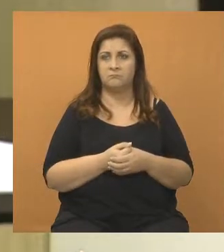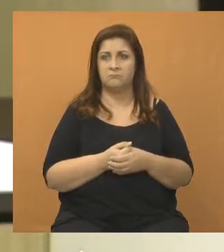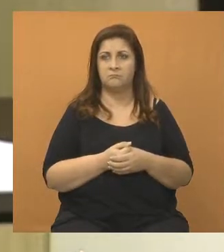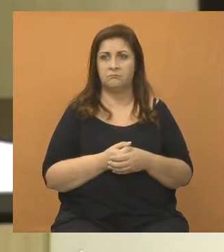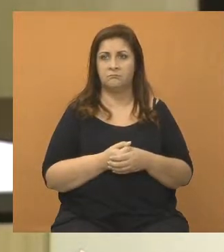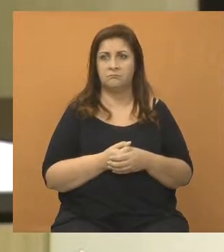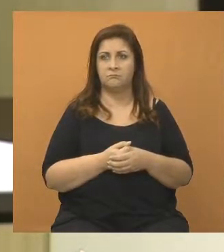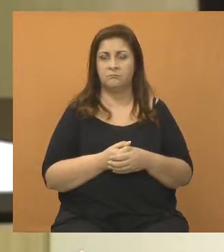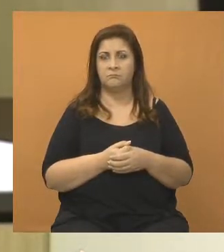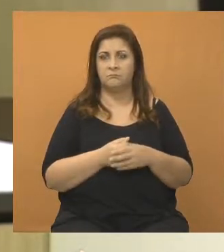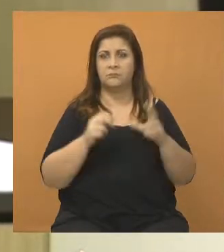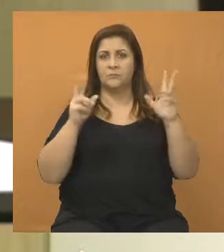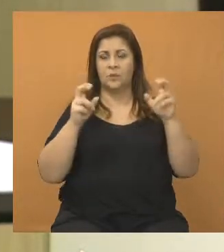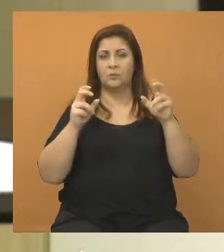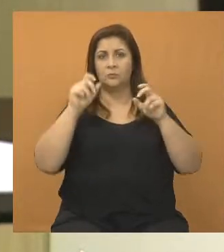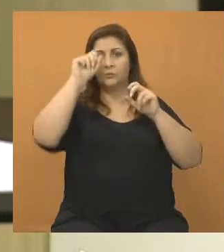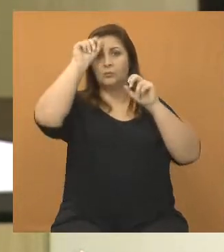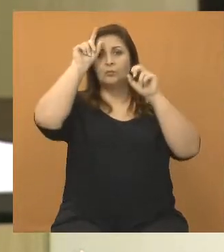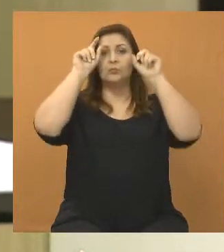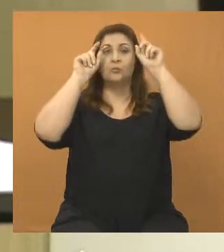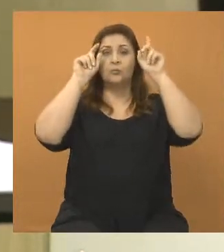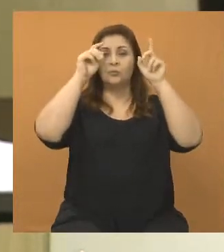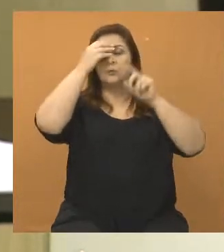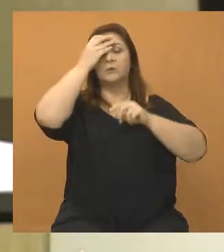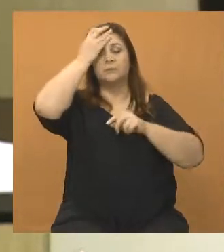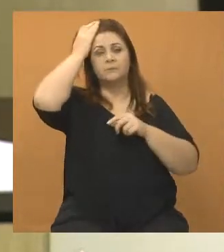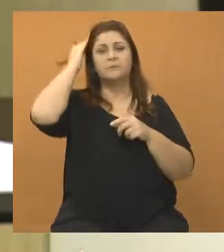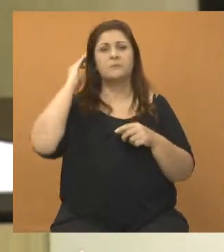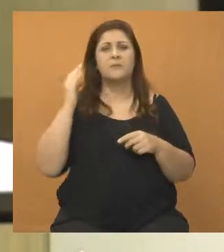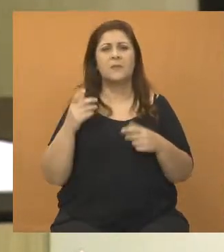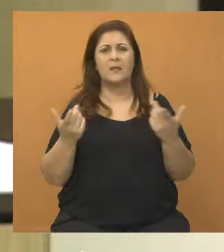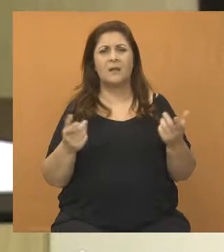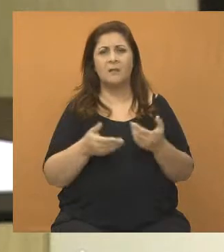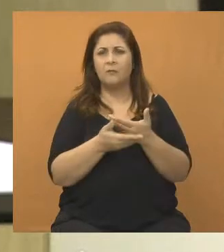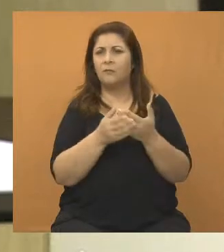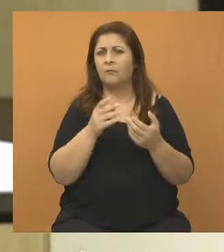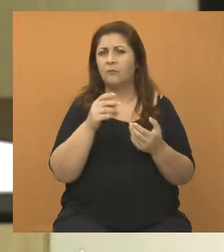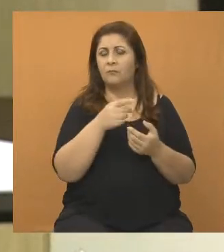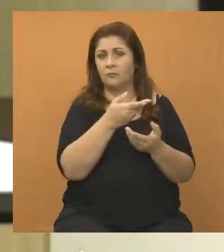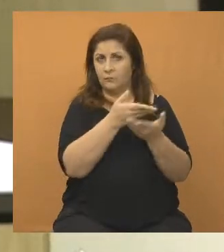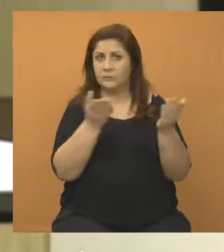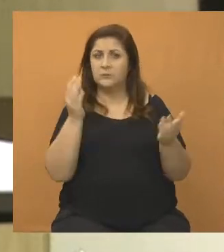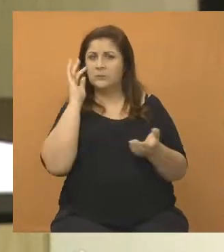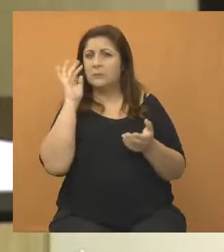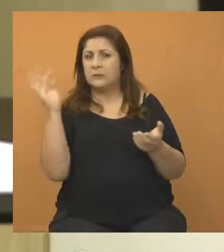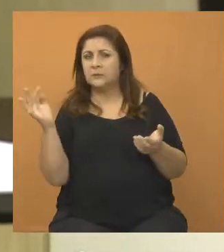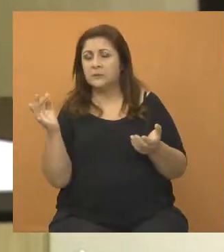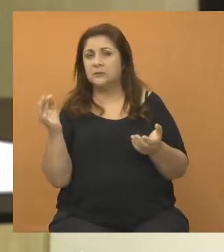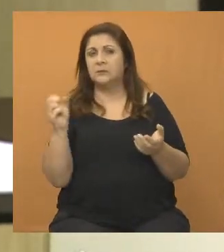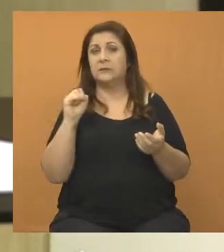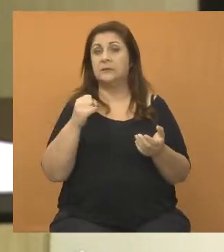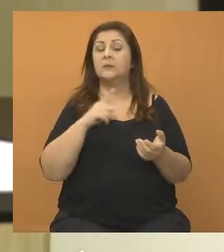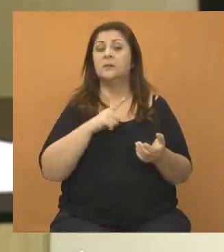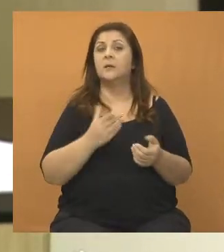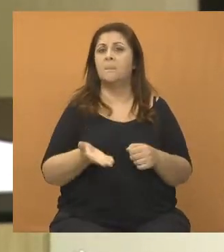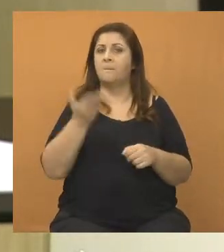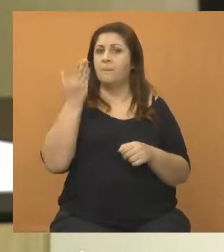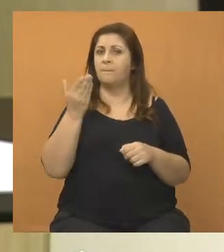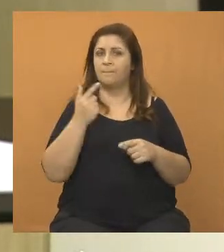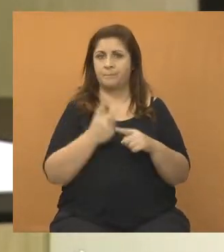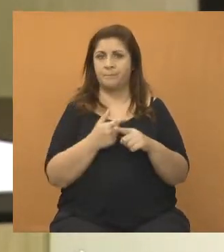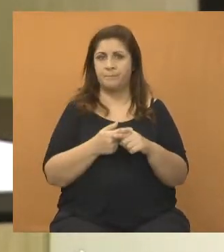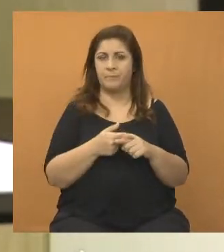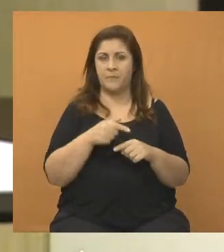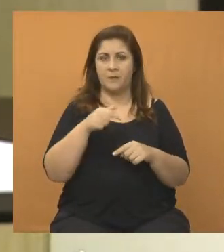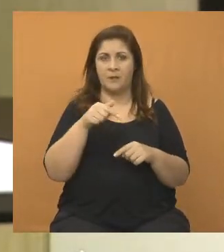nessa envergadura. Há previsão de aumento, porque já que não vamos ter na receita